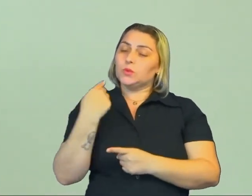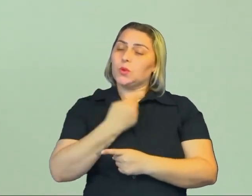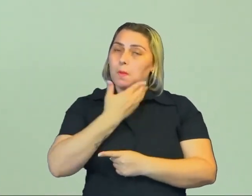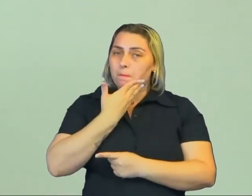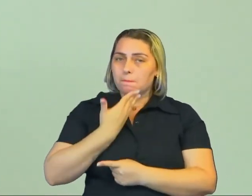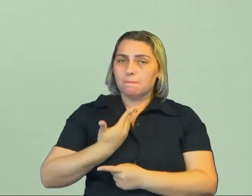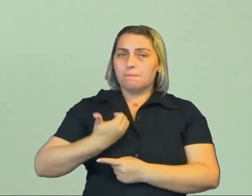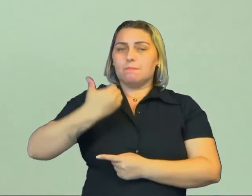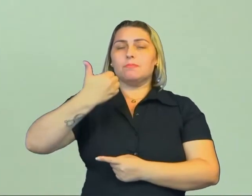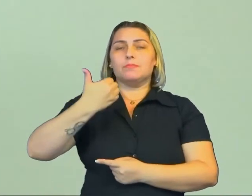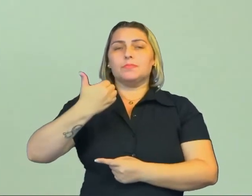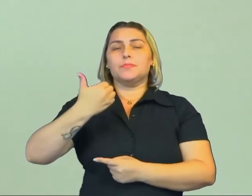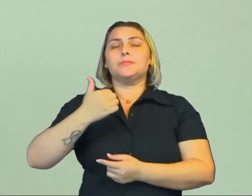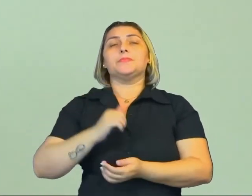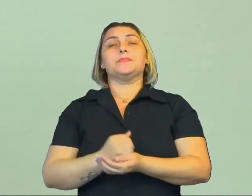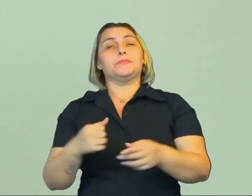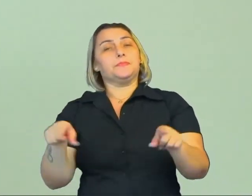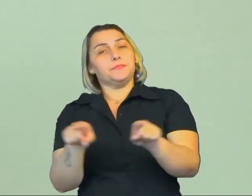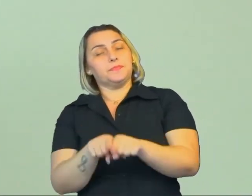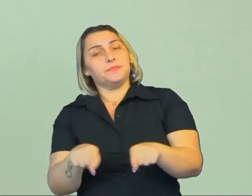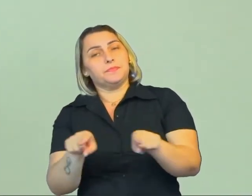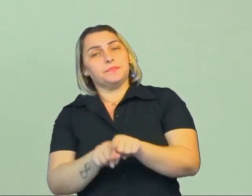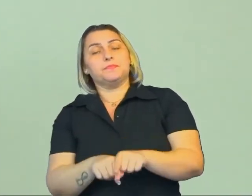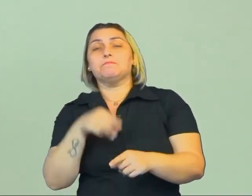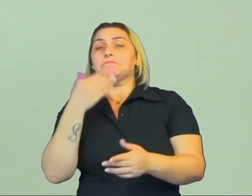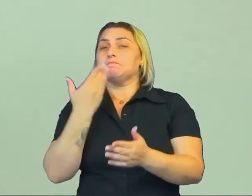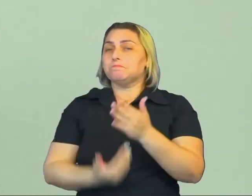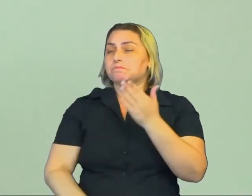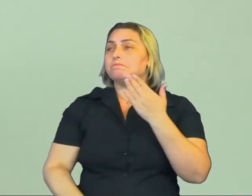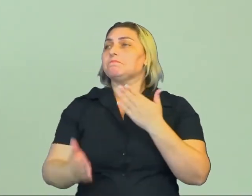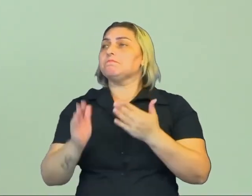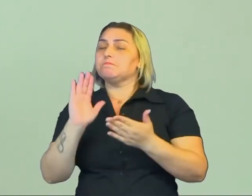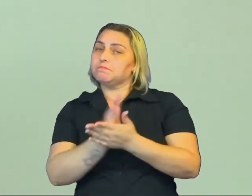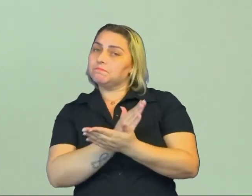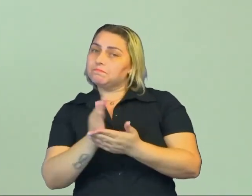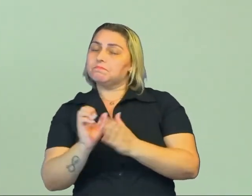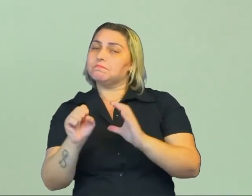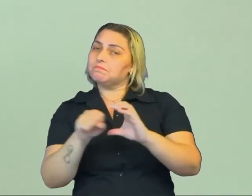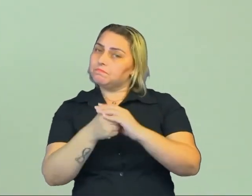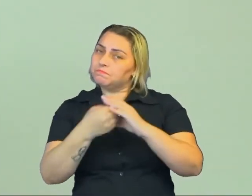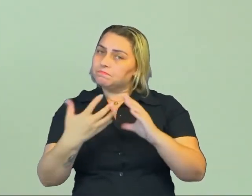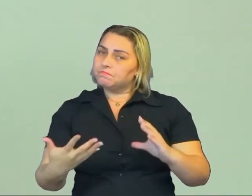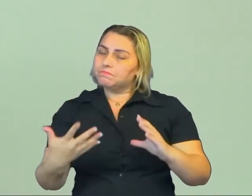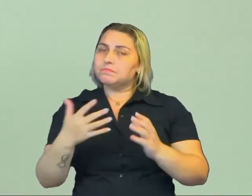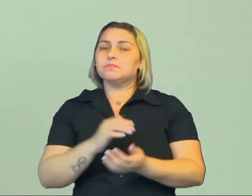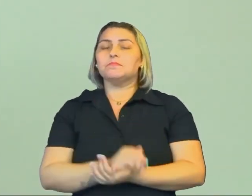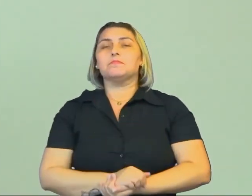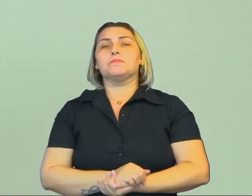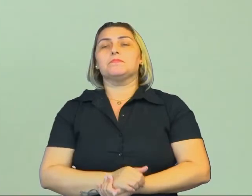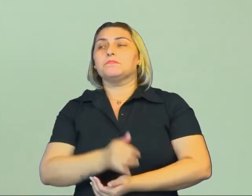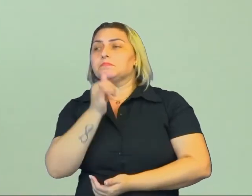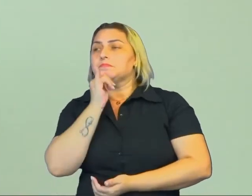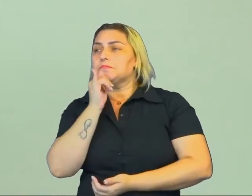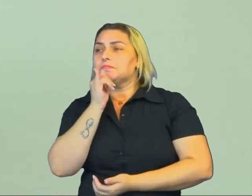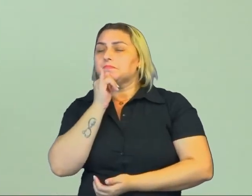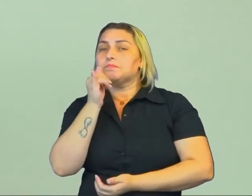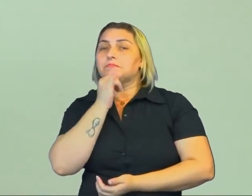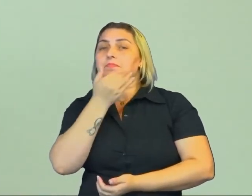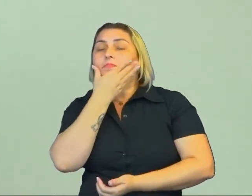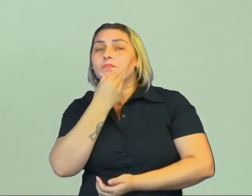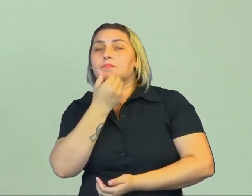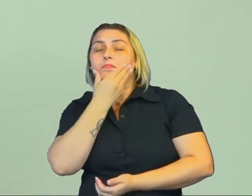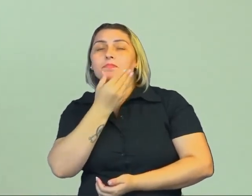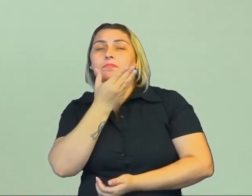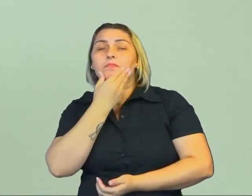crescemos muito. Consequentemente, nós perdemos algumas características nesse processo. Um exemplo, os